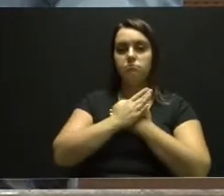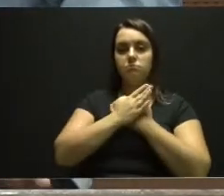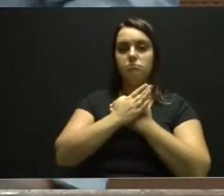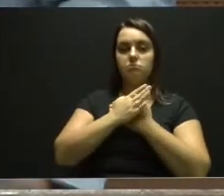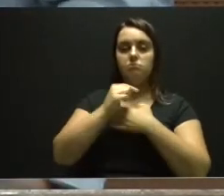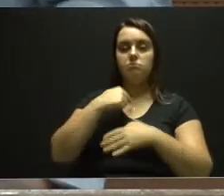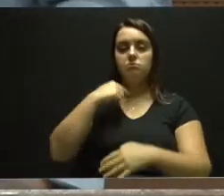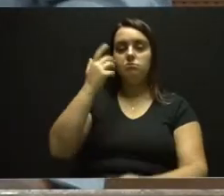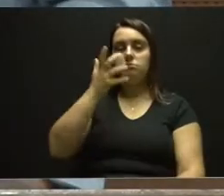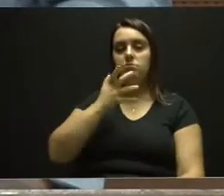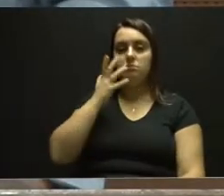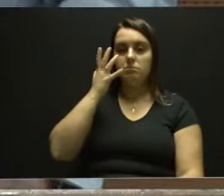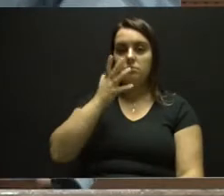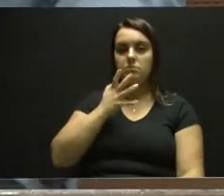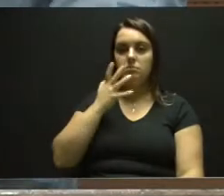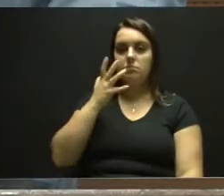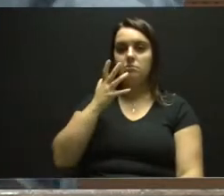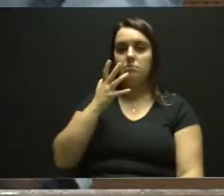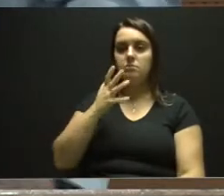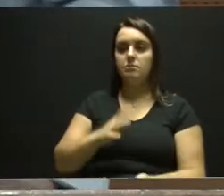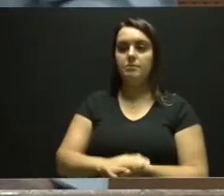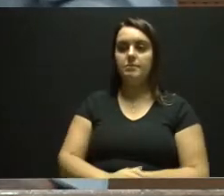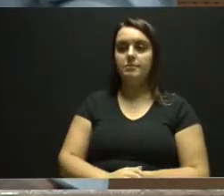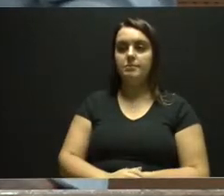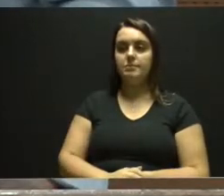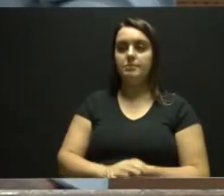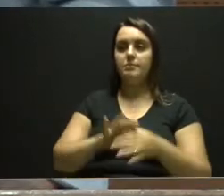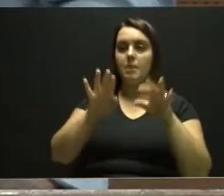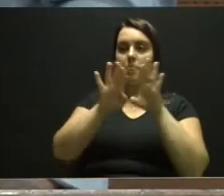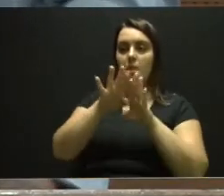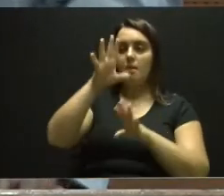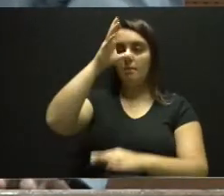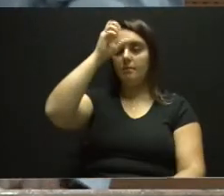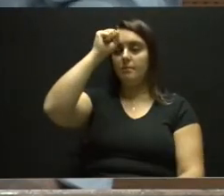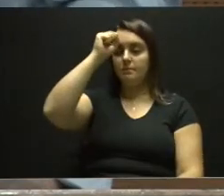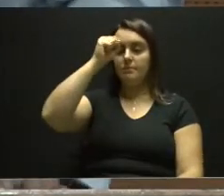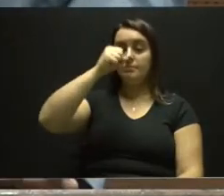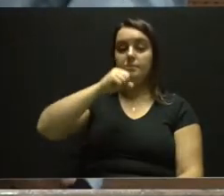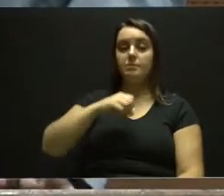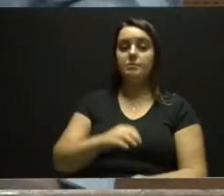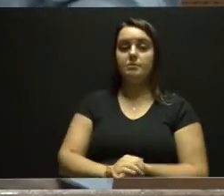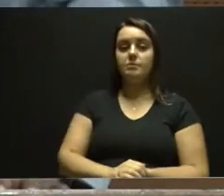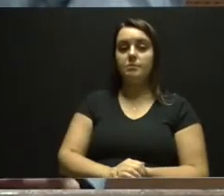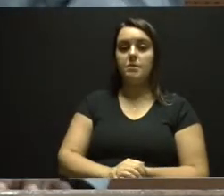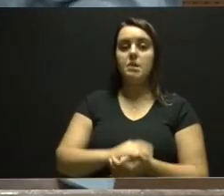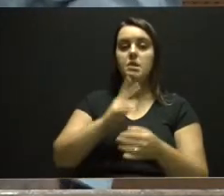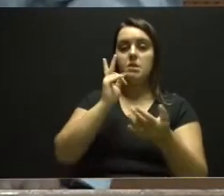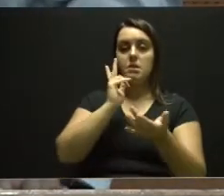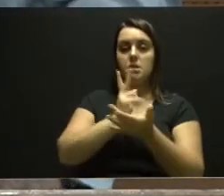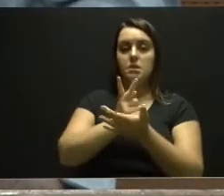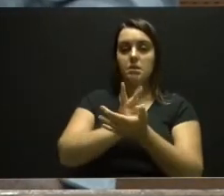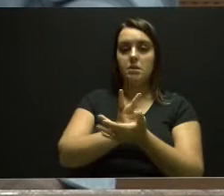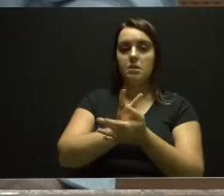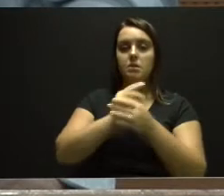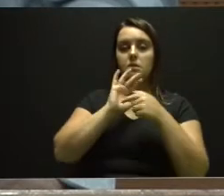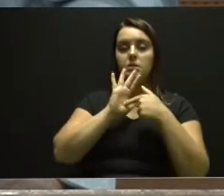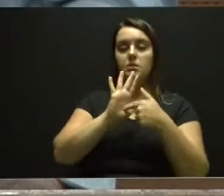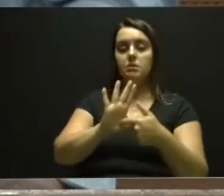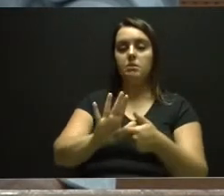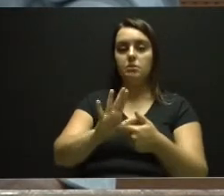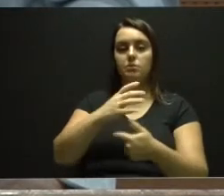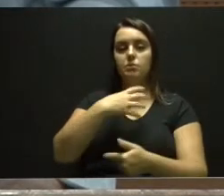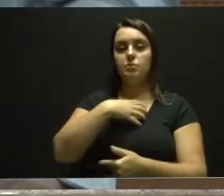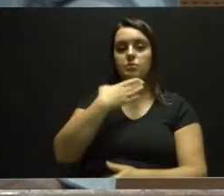palestrar até para aprender eu sempre procurei da melhor maneira possível